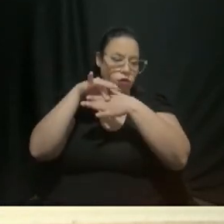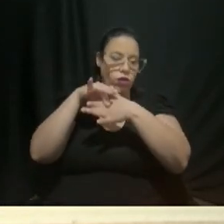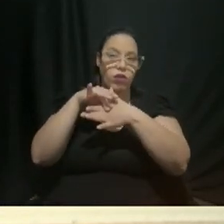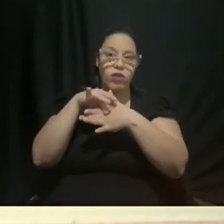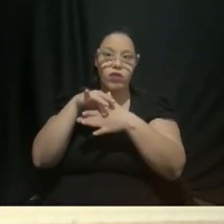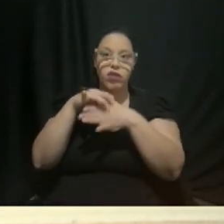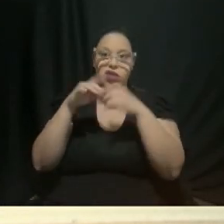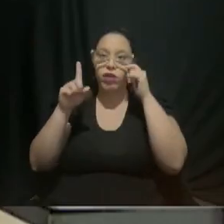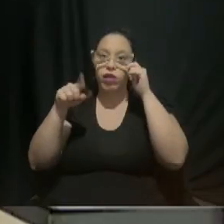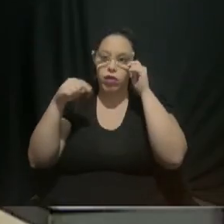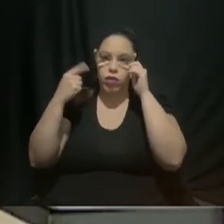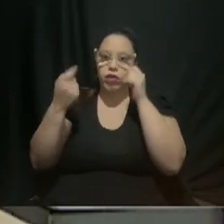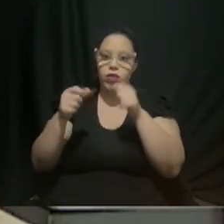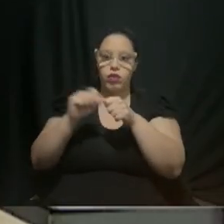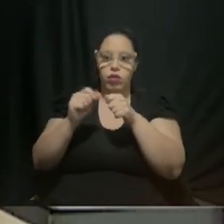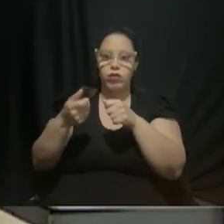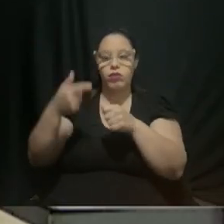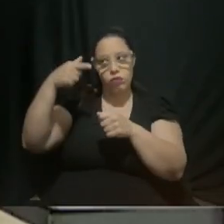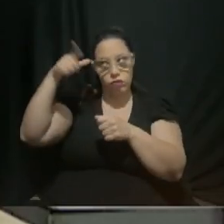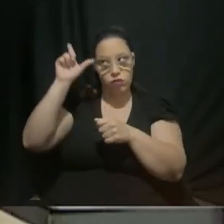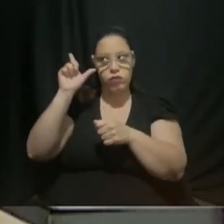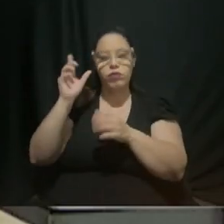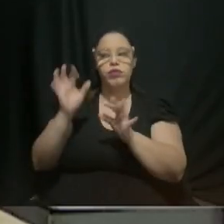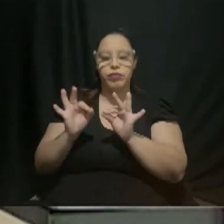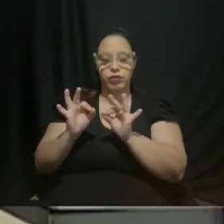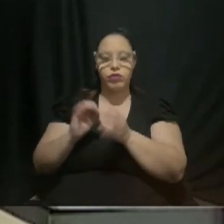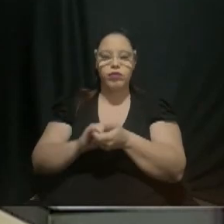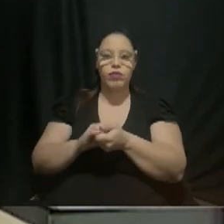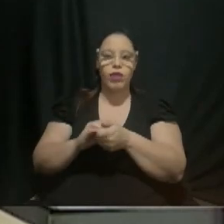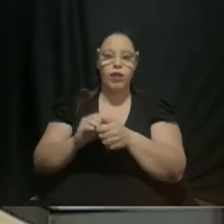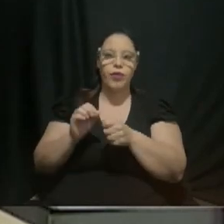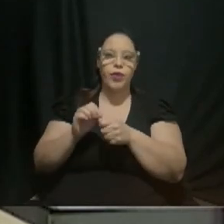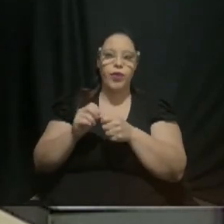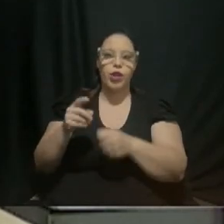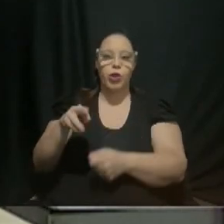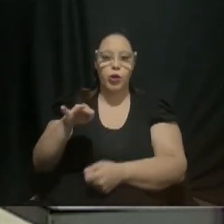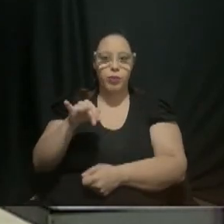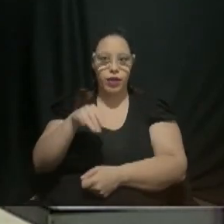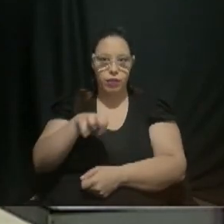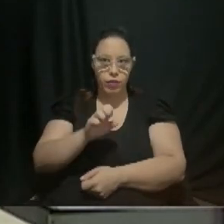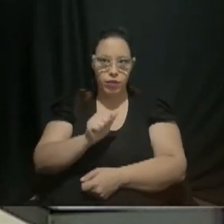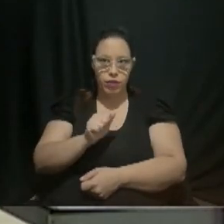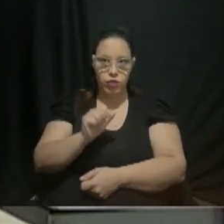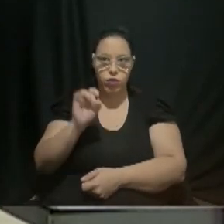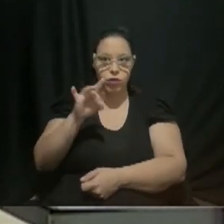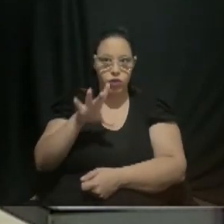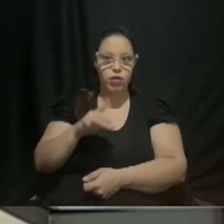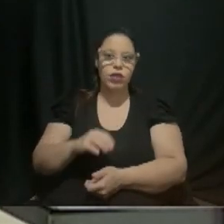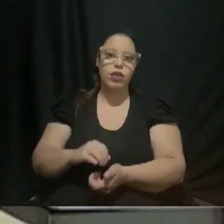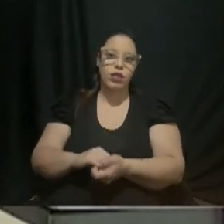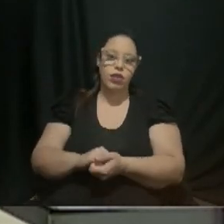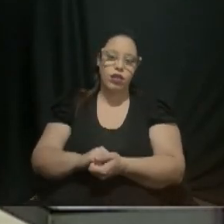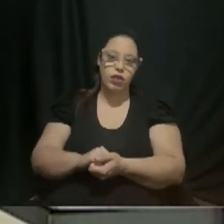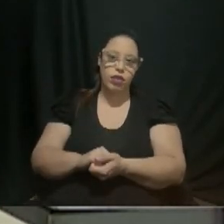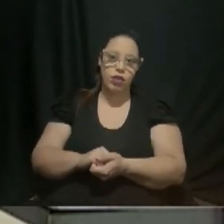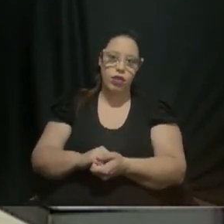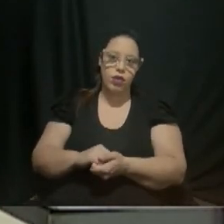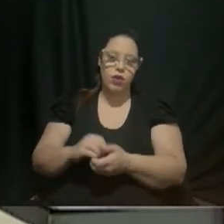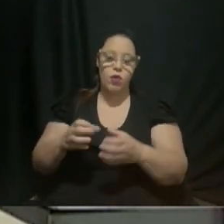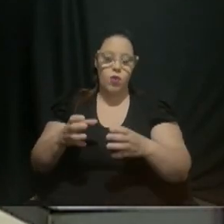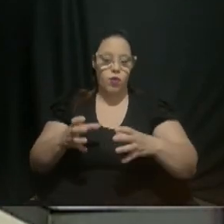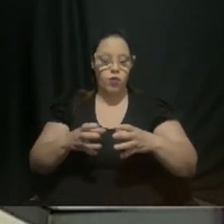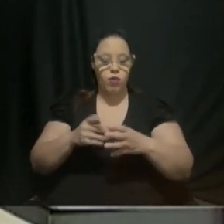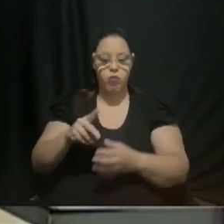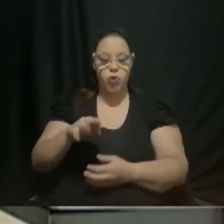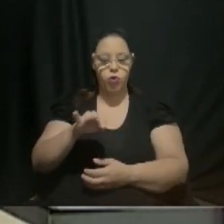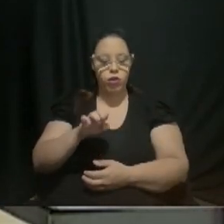Isso, já prepara tudo antes. Aí faz as sobremesas, que também não é só comida, né? Tem sobremesa. Amanhã eu vou fazer pudim de coco. Já até deixei a água